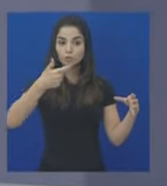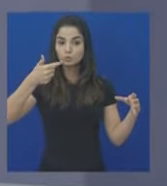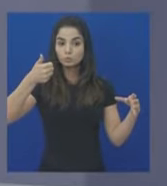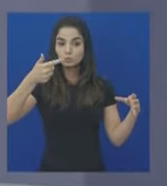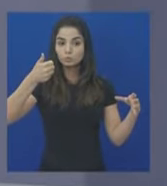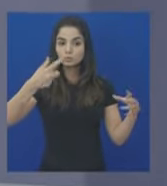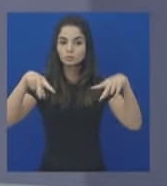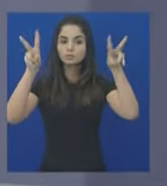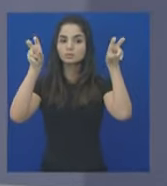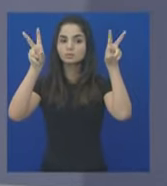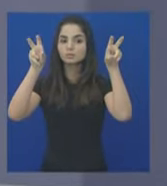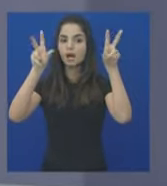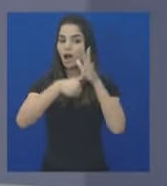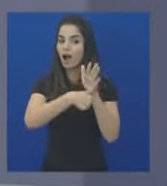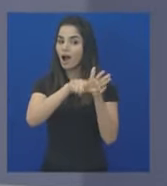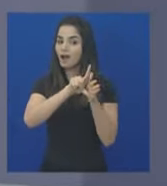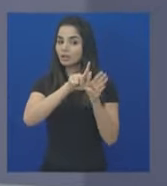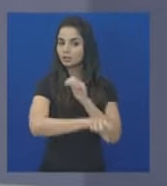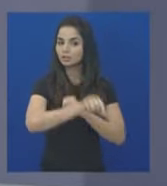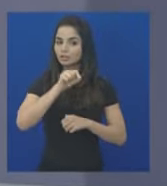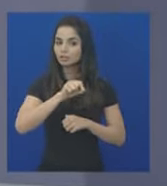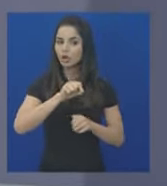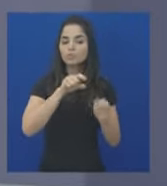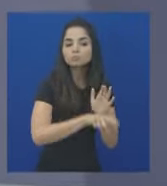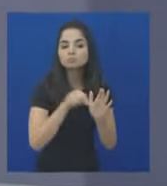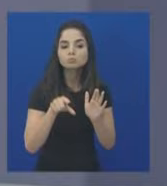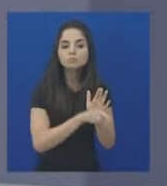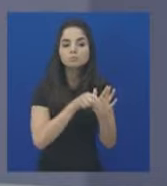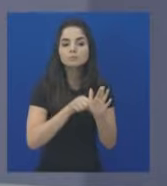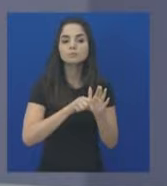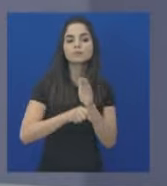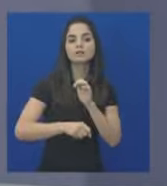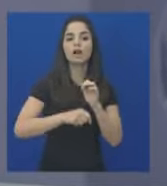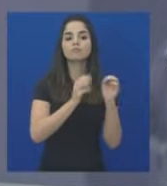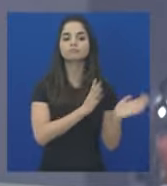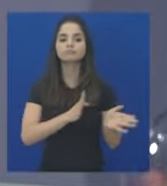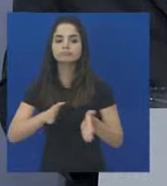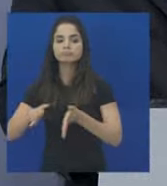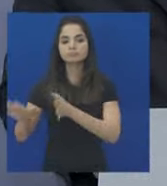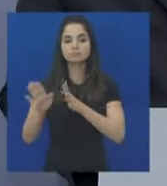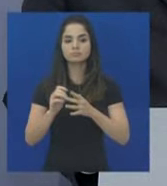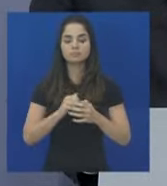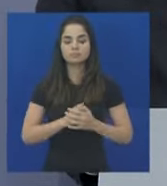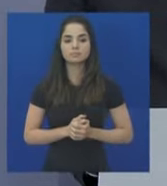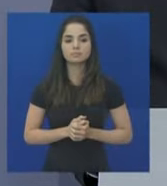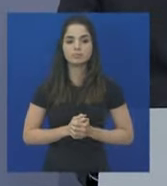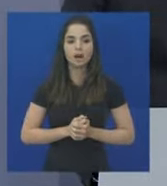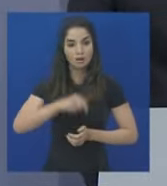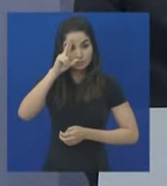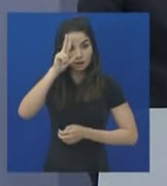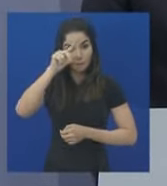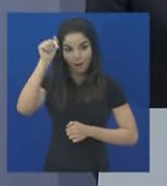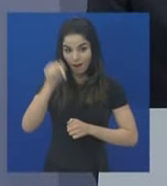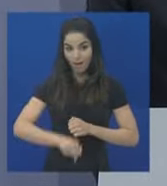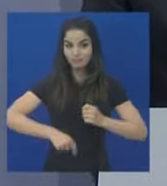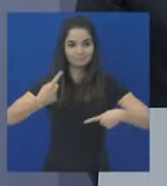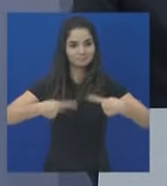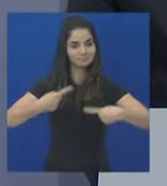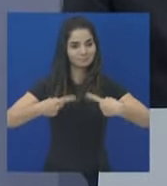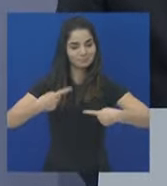escolhidos pela nossa produção e que serão sorteados nos blocos de assuntos determinados. Lembrando que este debate está sendo